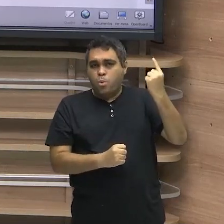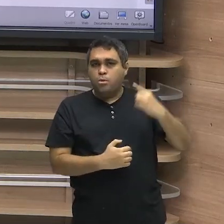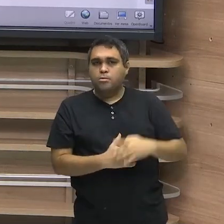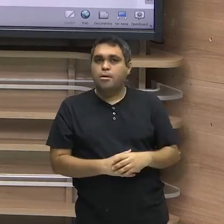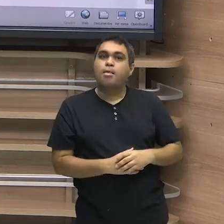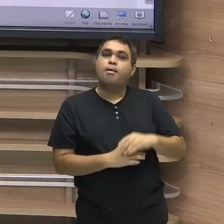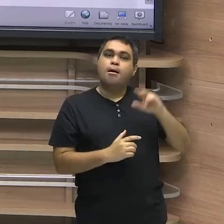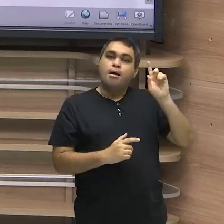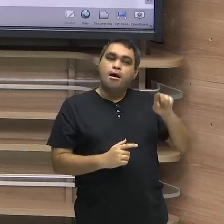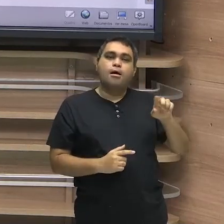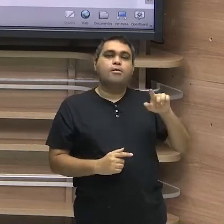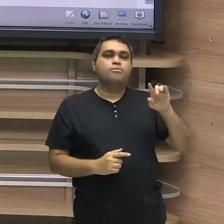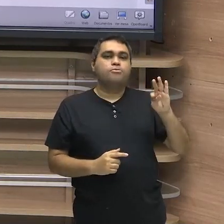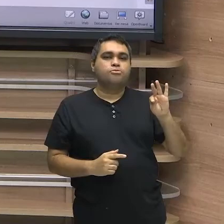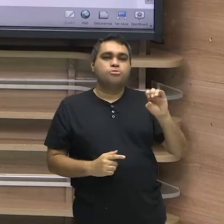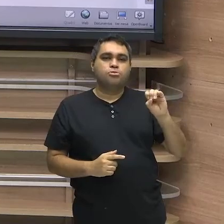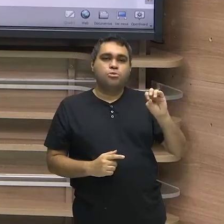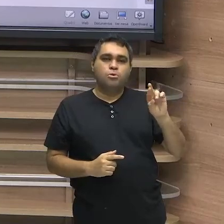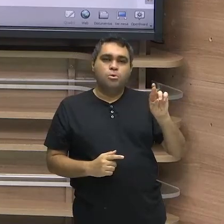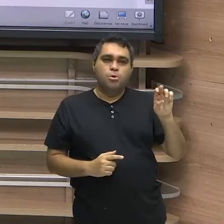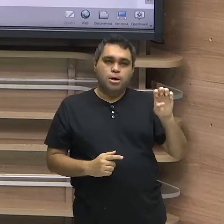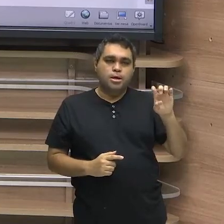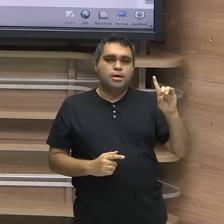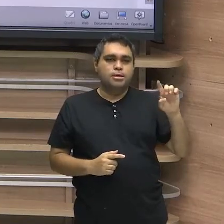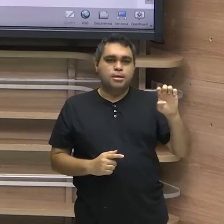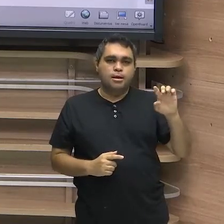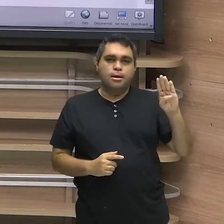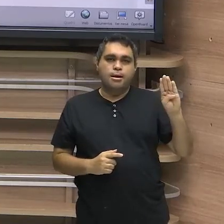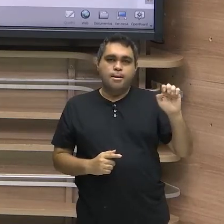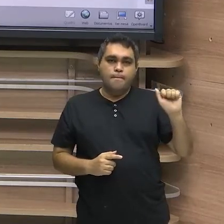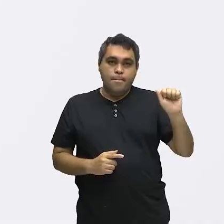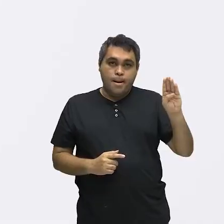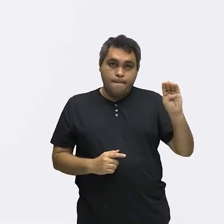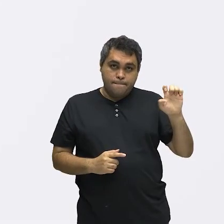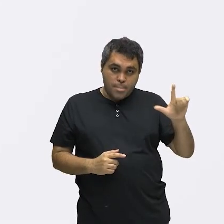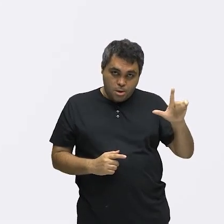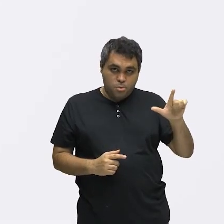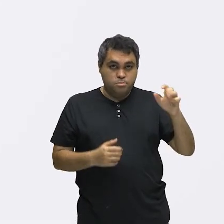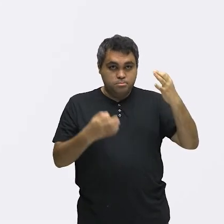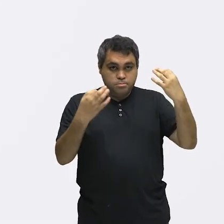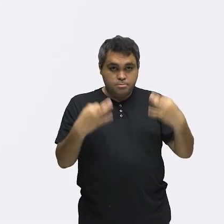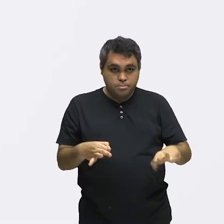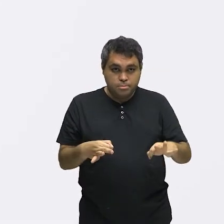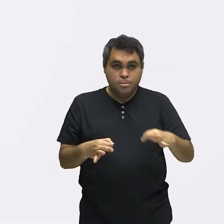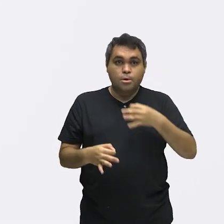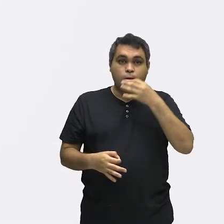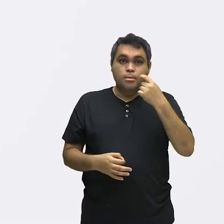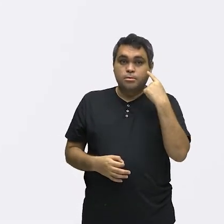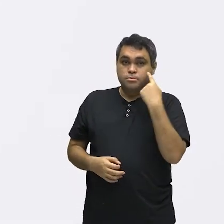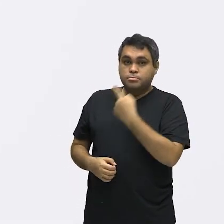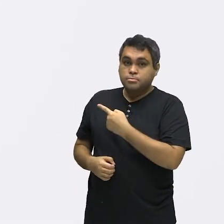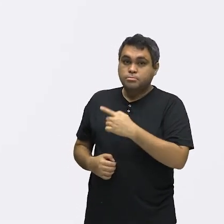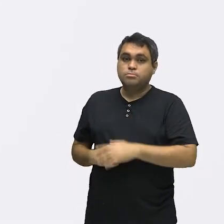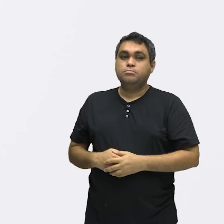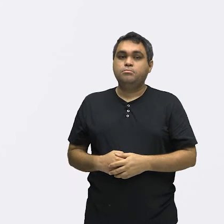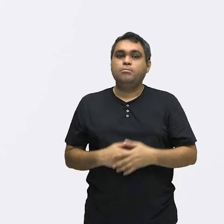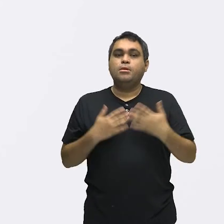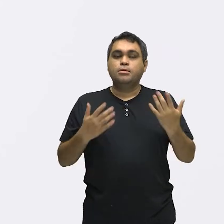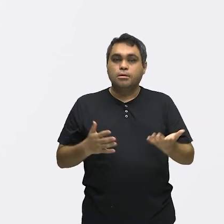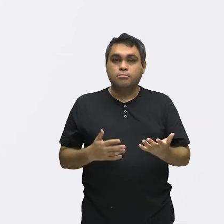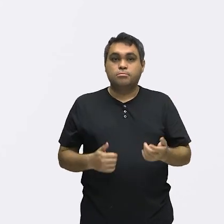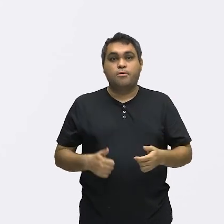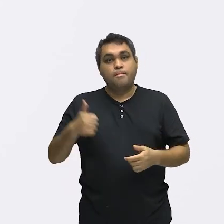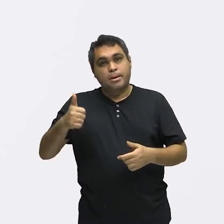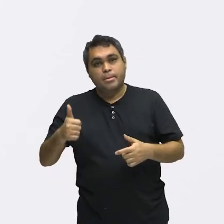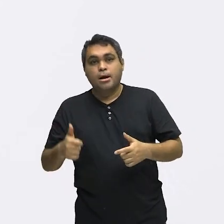a Torre de Babel, certinho? Então vamos aí ao nosso comentário da questão. O segundo Império Babilônico, isso também